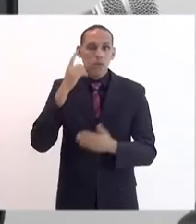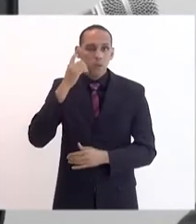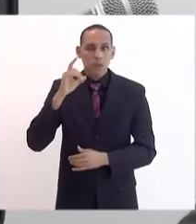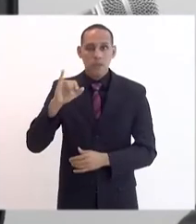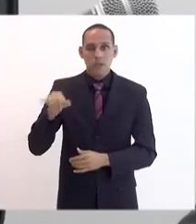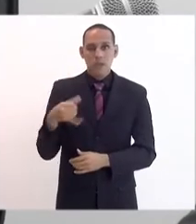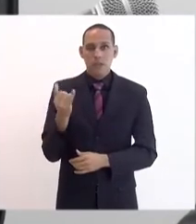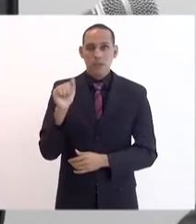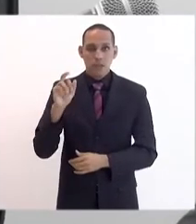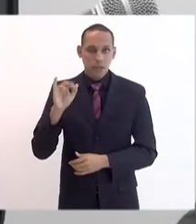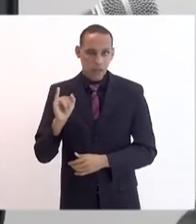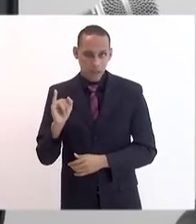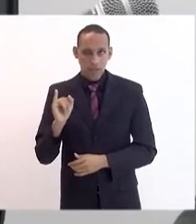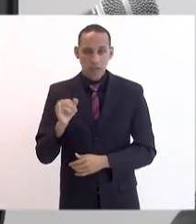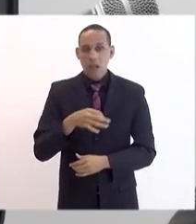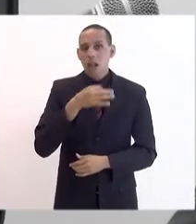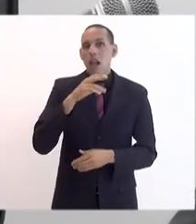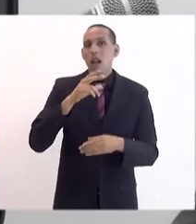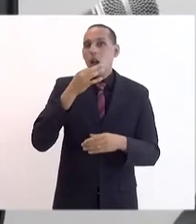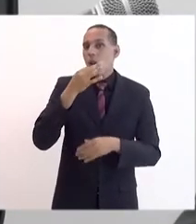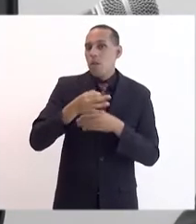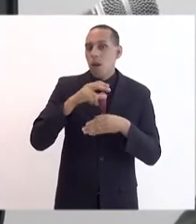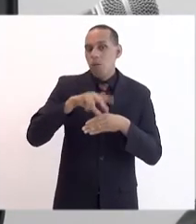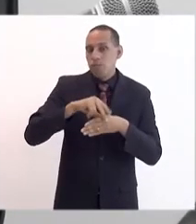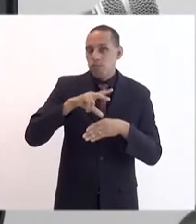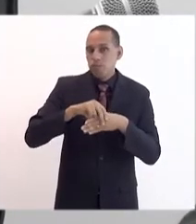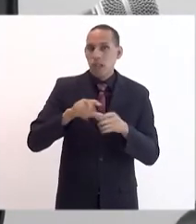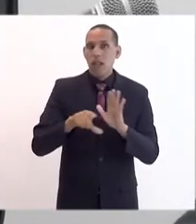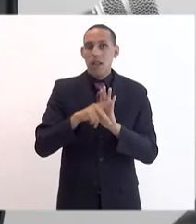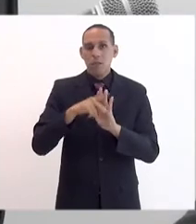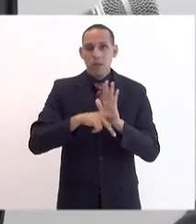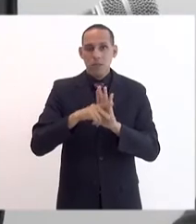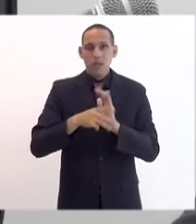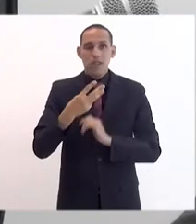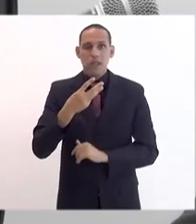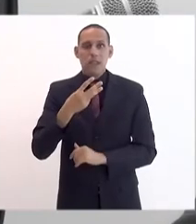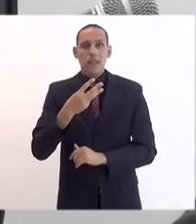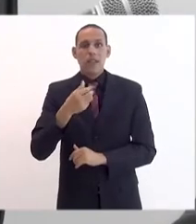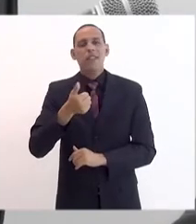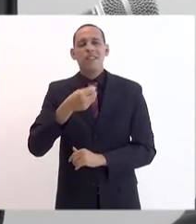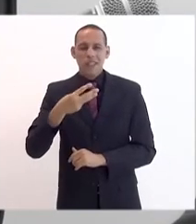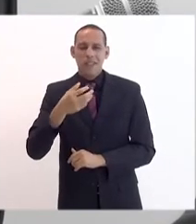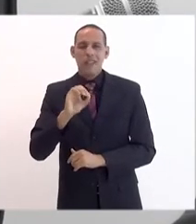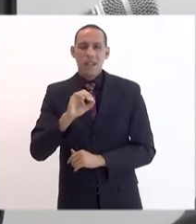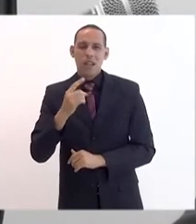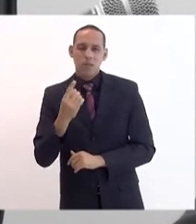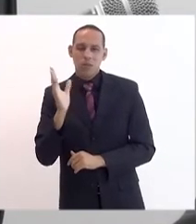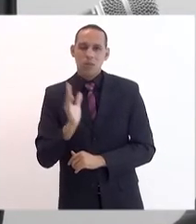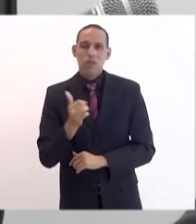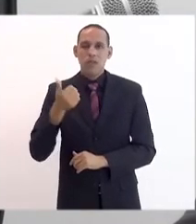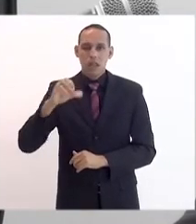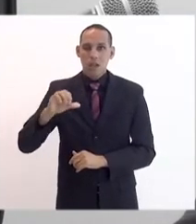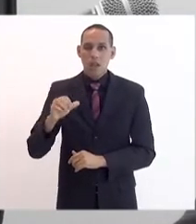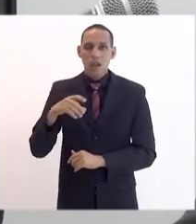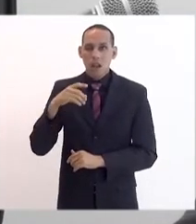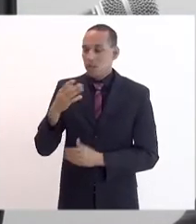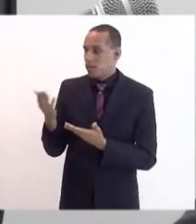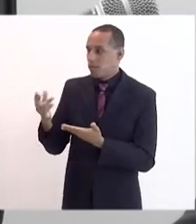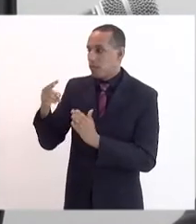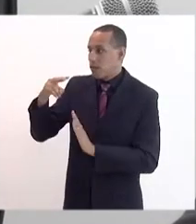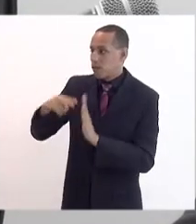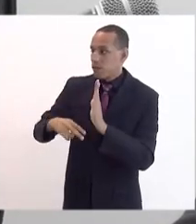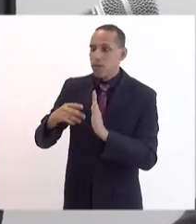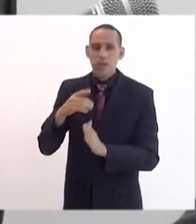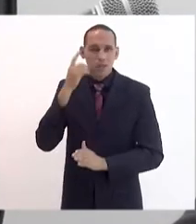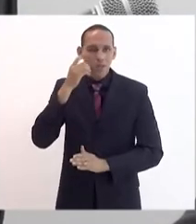Oliveira. Parecer pela anexação ao projeto de lei 1301-19. Peço vista, por favor. Vista, deputado